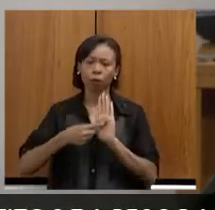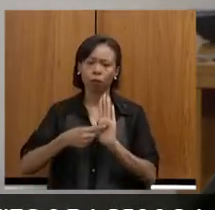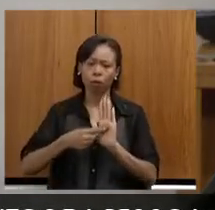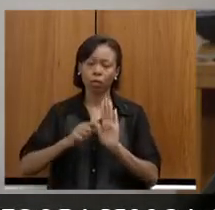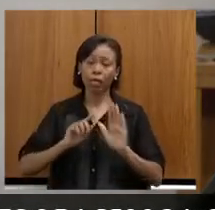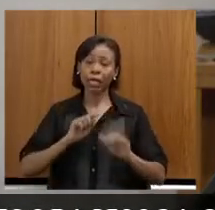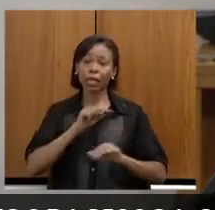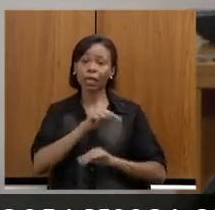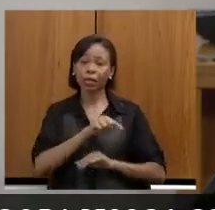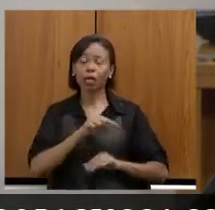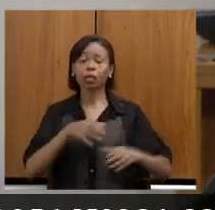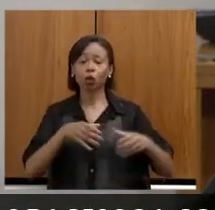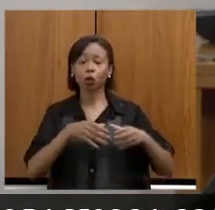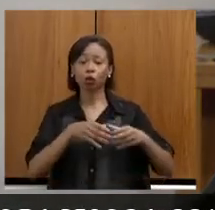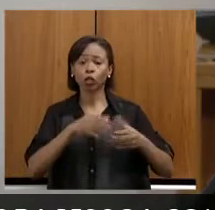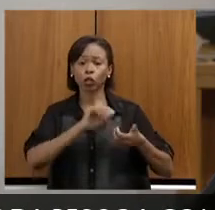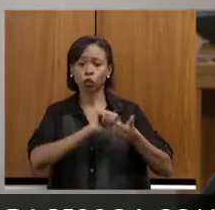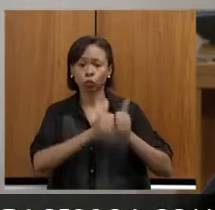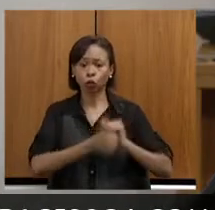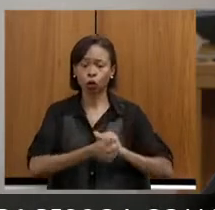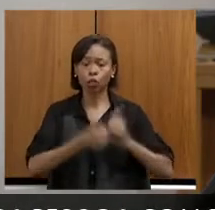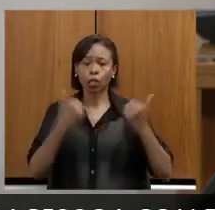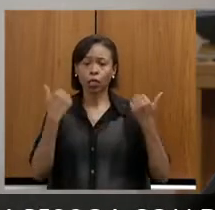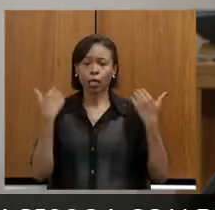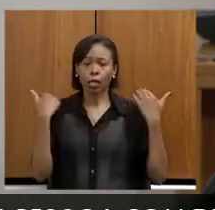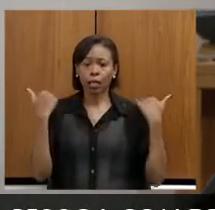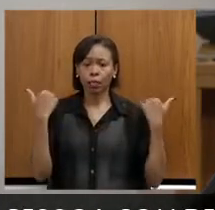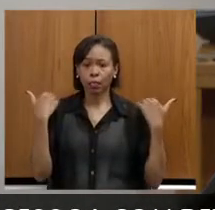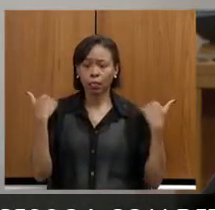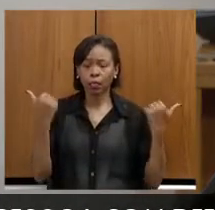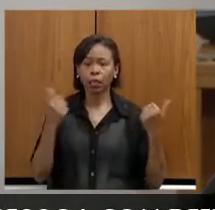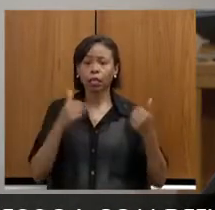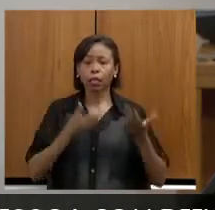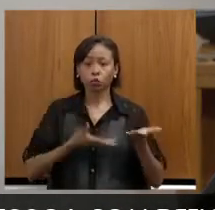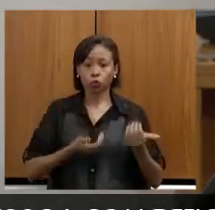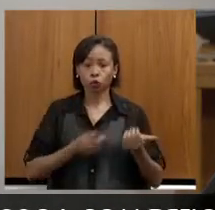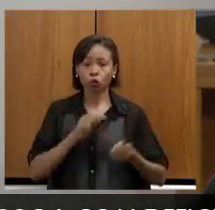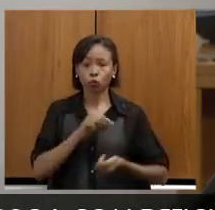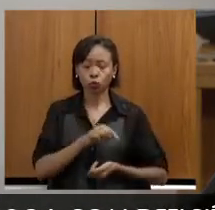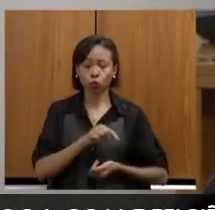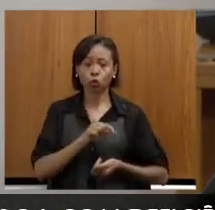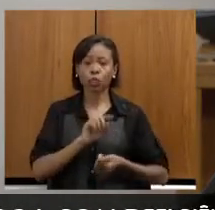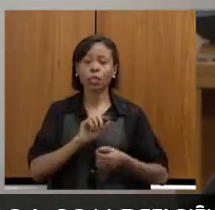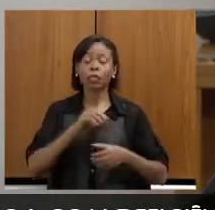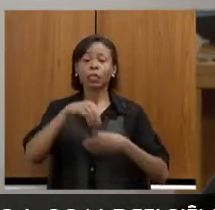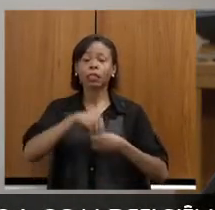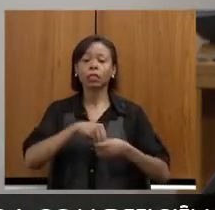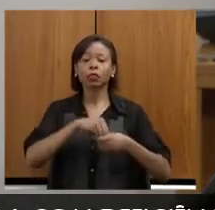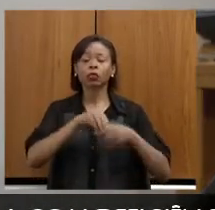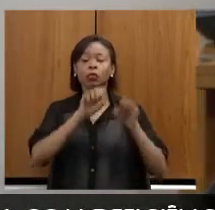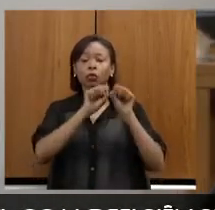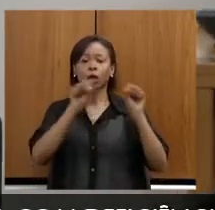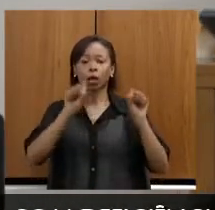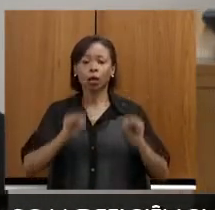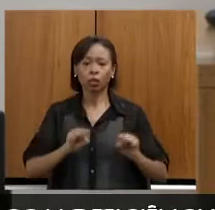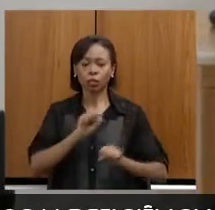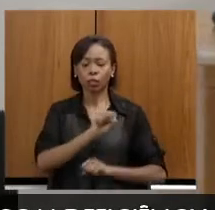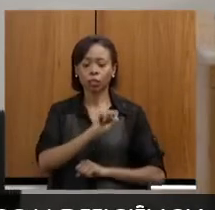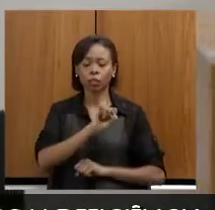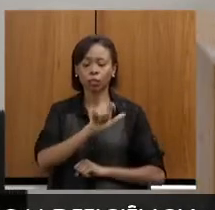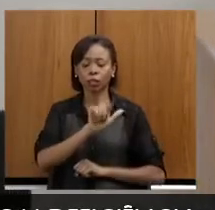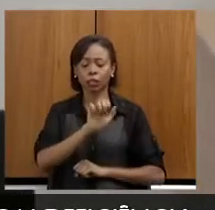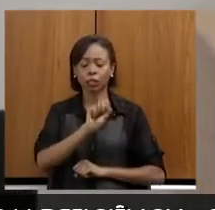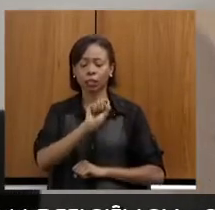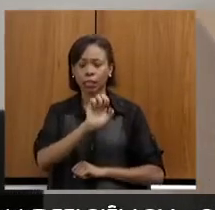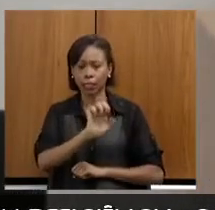Comissão de Esporte, Lazer e Juventude, através da plataforma se leges ou, pessoalmente,